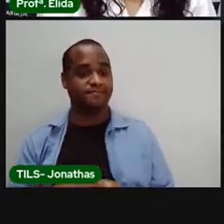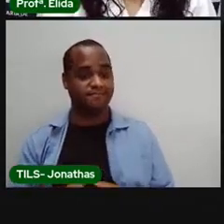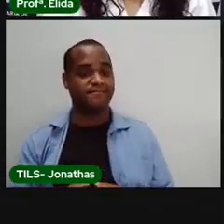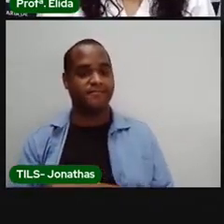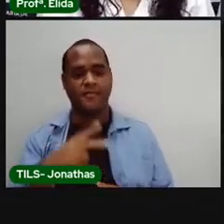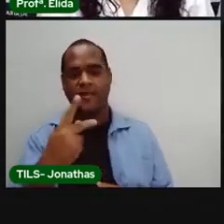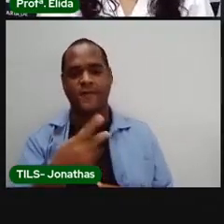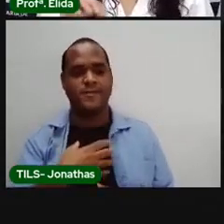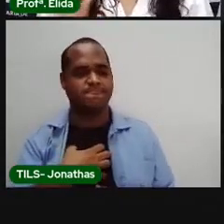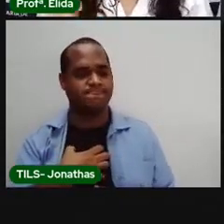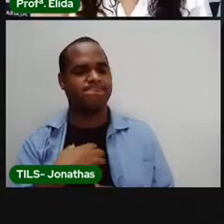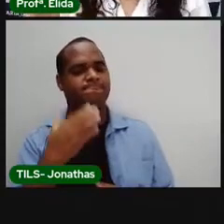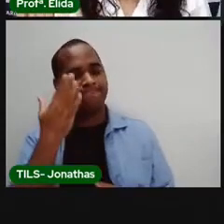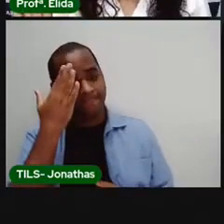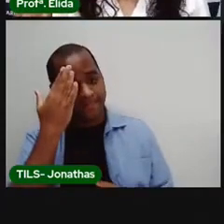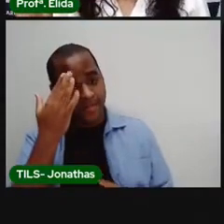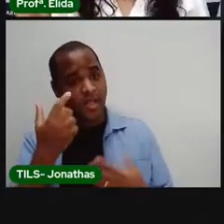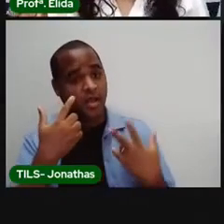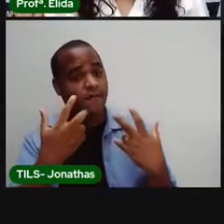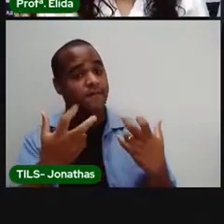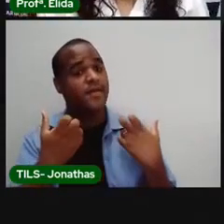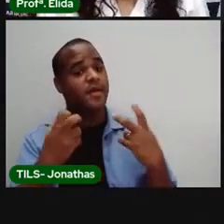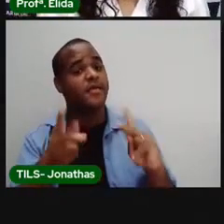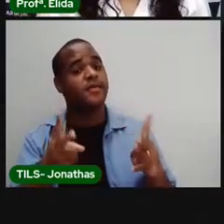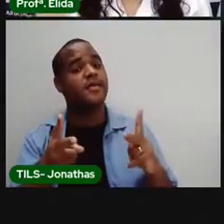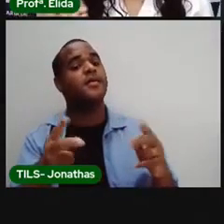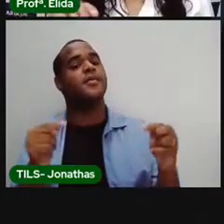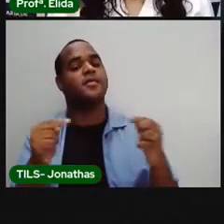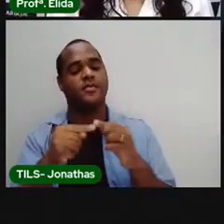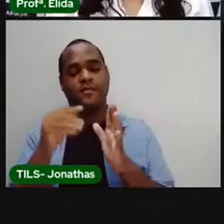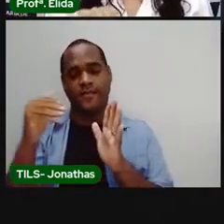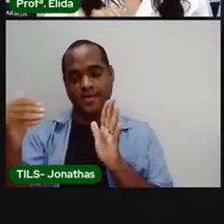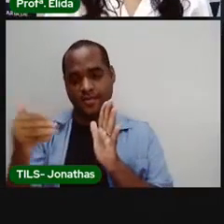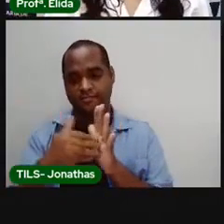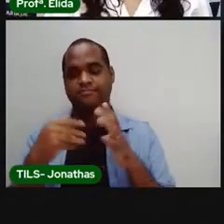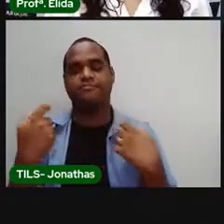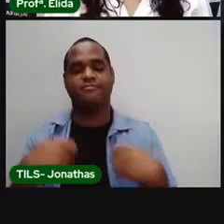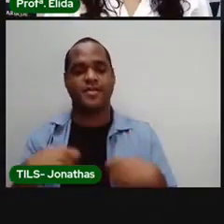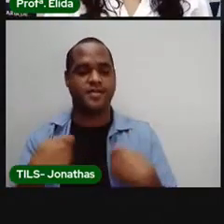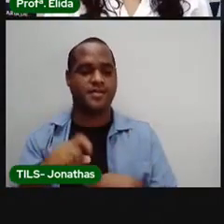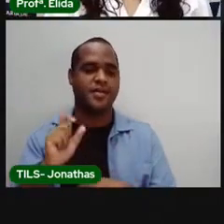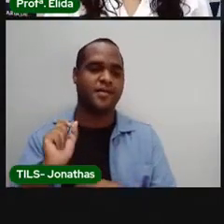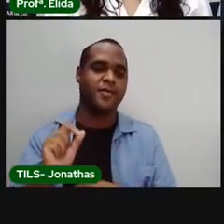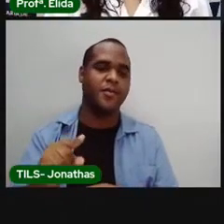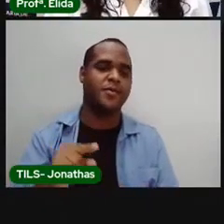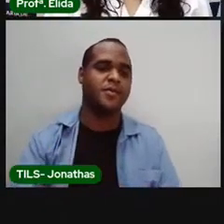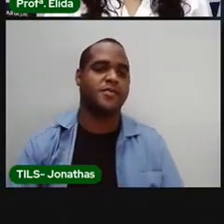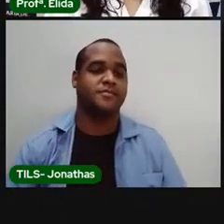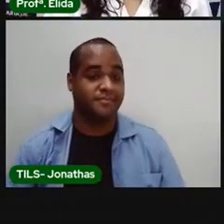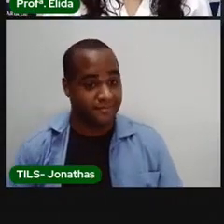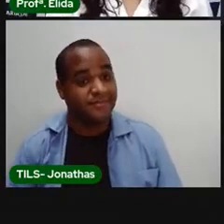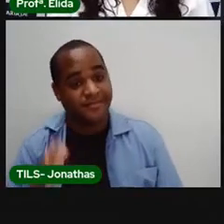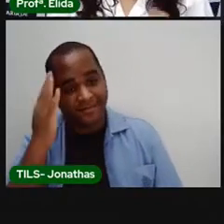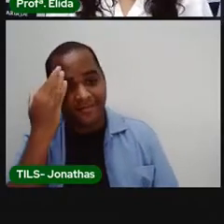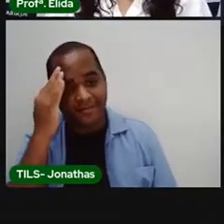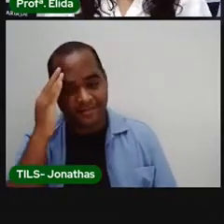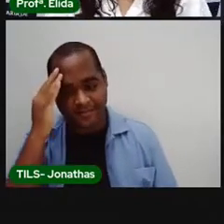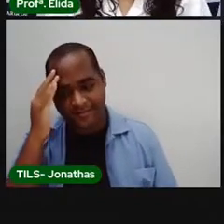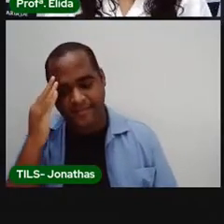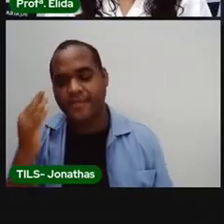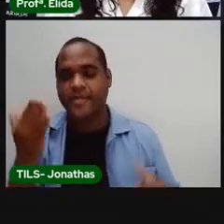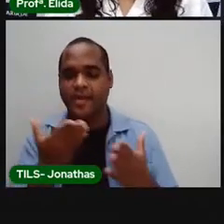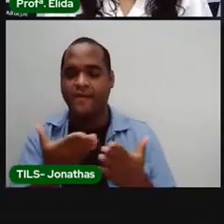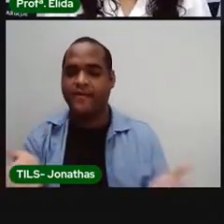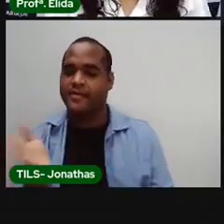você sempre, no final da frase, colocar o ponto final. Entendeu?